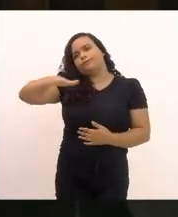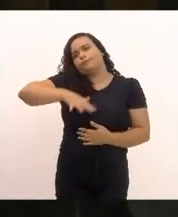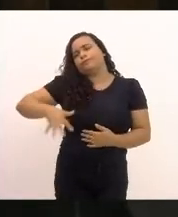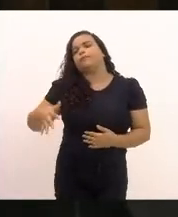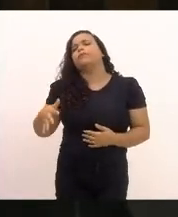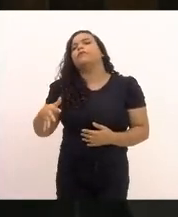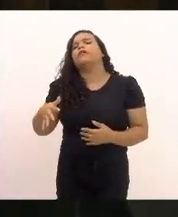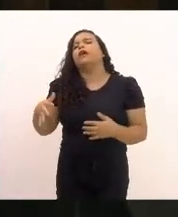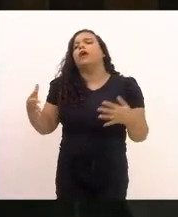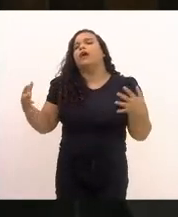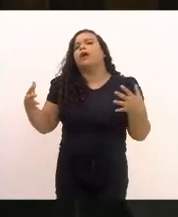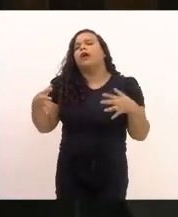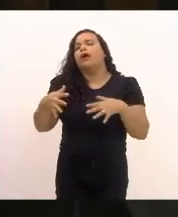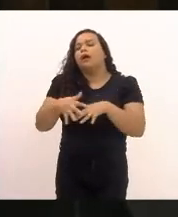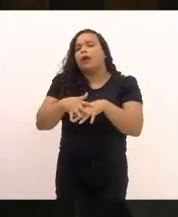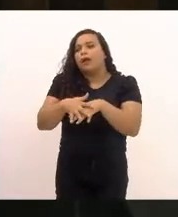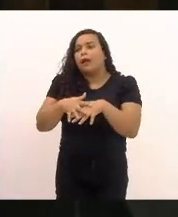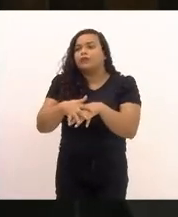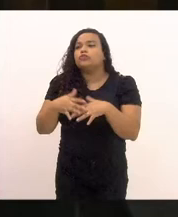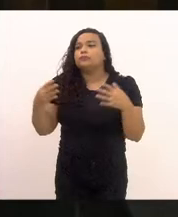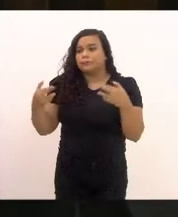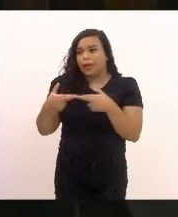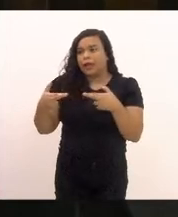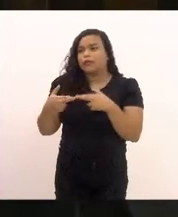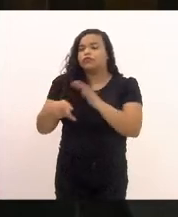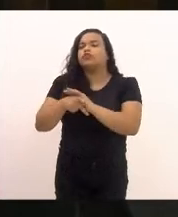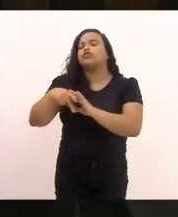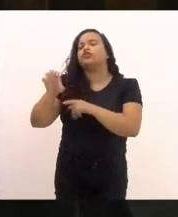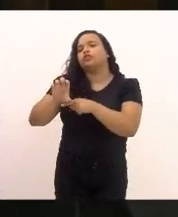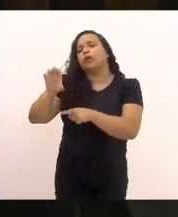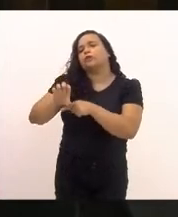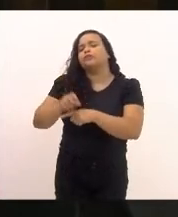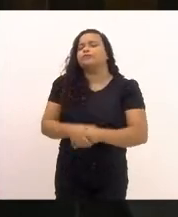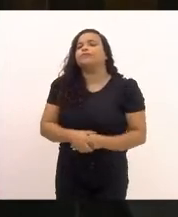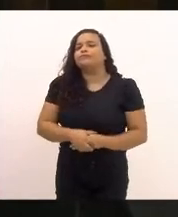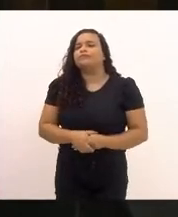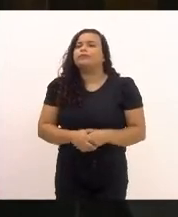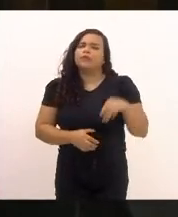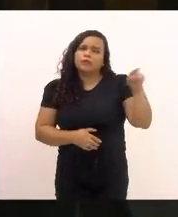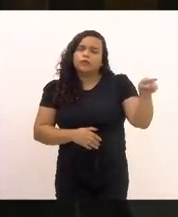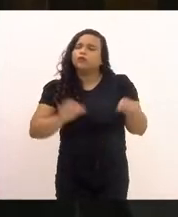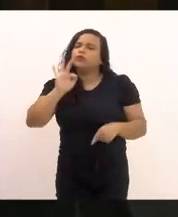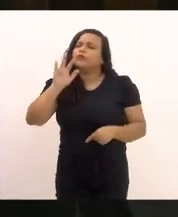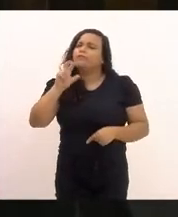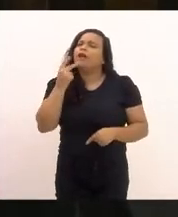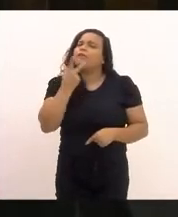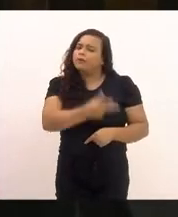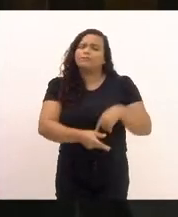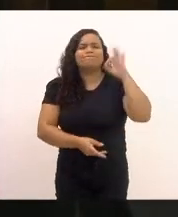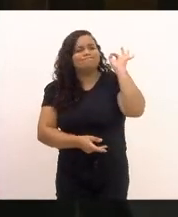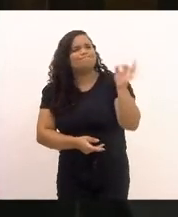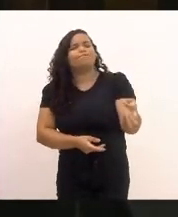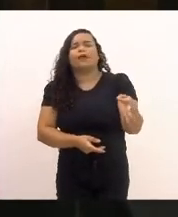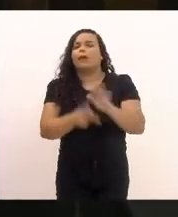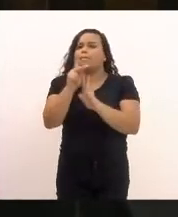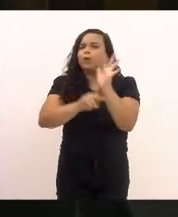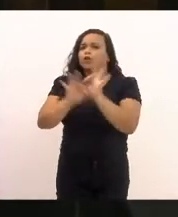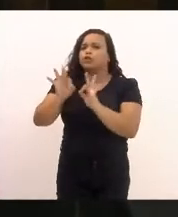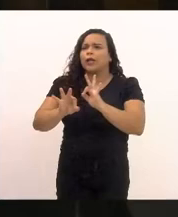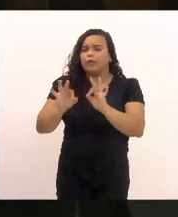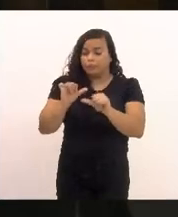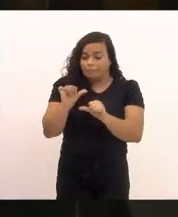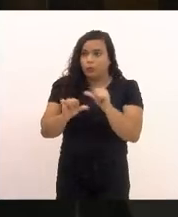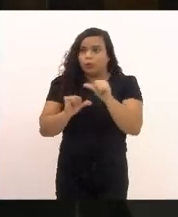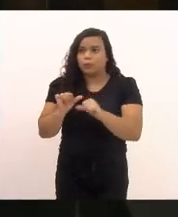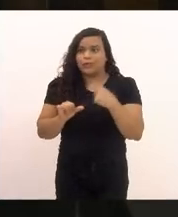rede estadual. Neste caso, especificamente, já foi mencionado, e o Flávio tem razão, o projeto da migração de 16 para 30